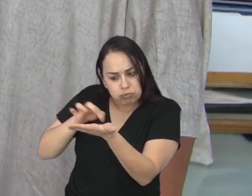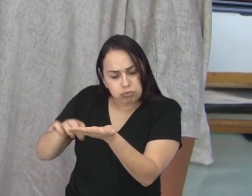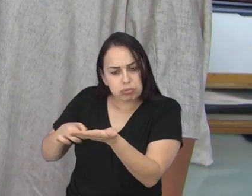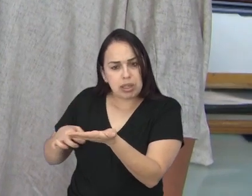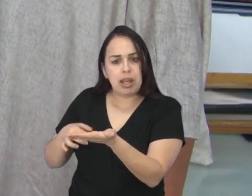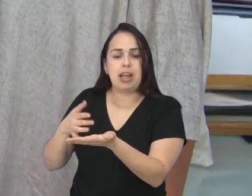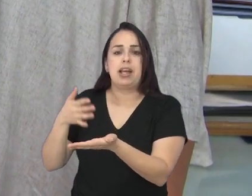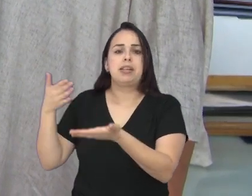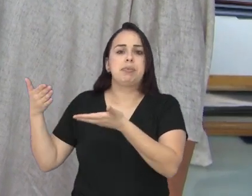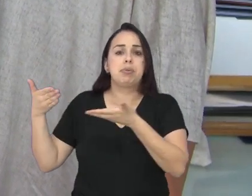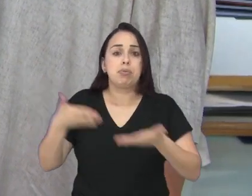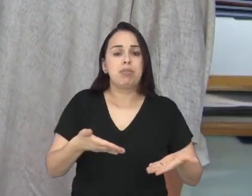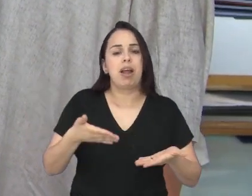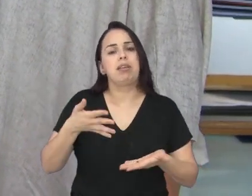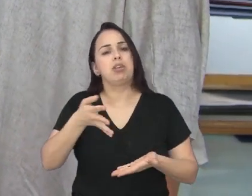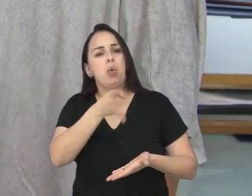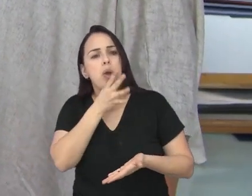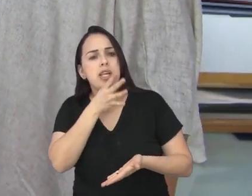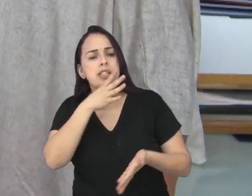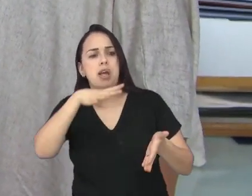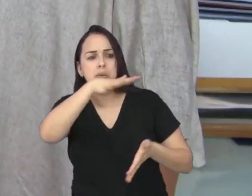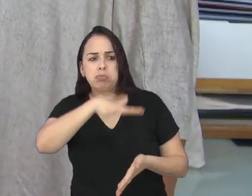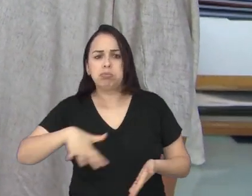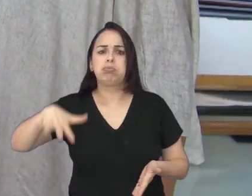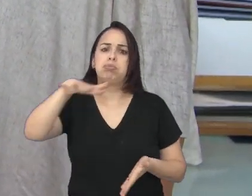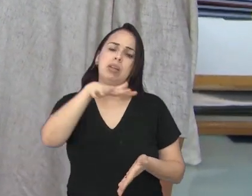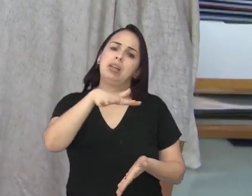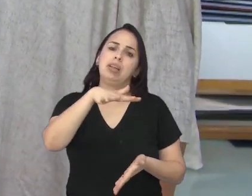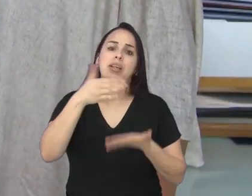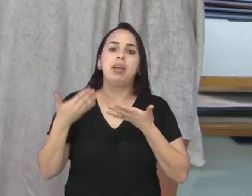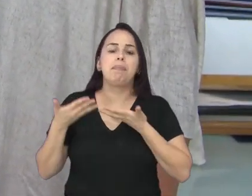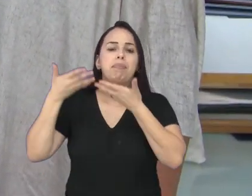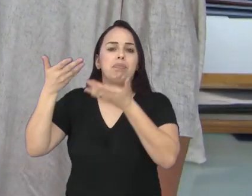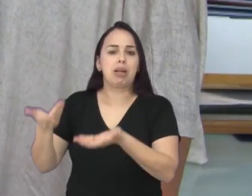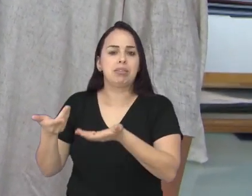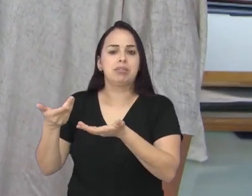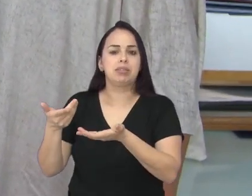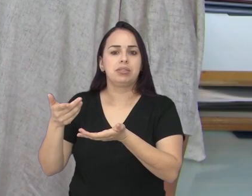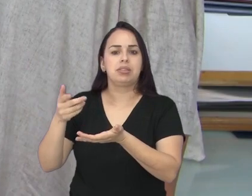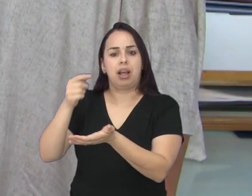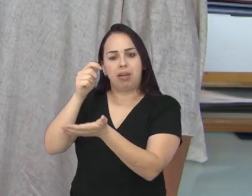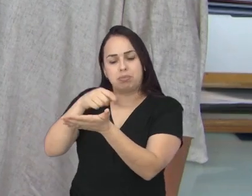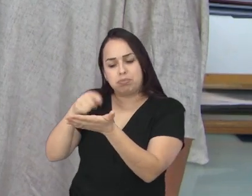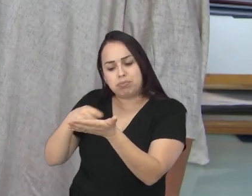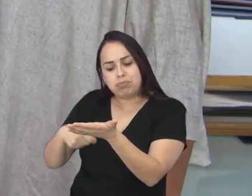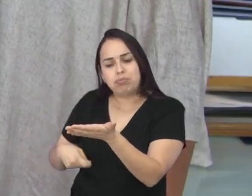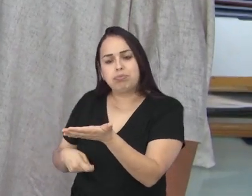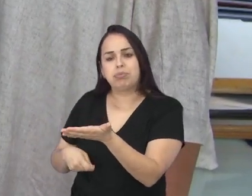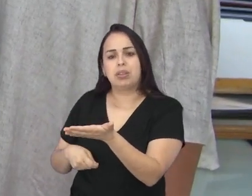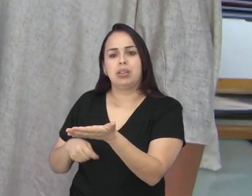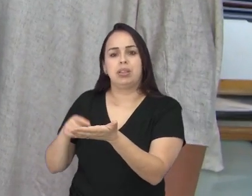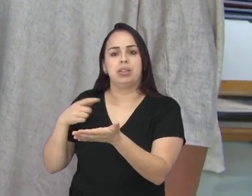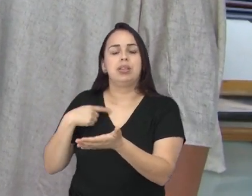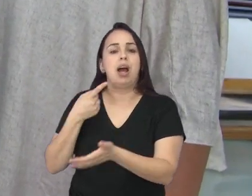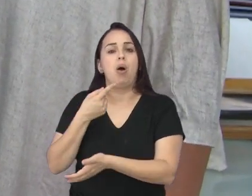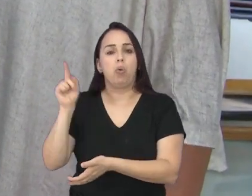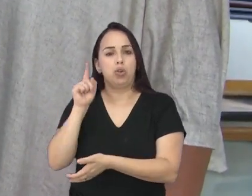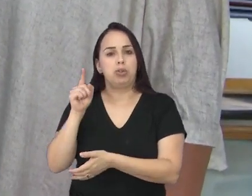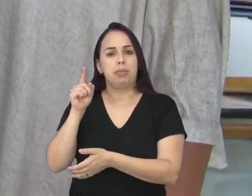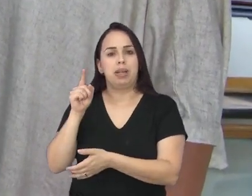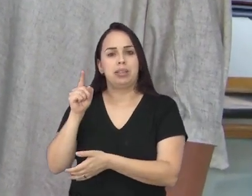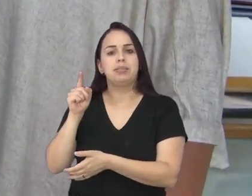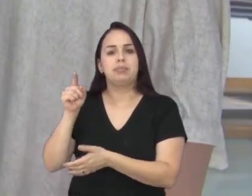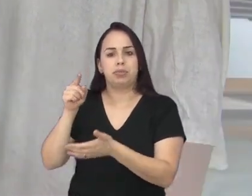vieram aqui conhecer o conceito do lugar e o Conspiratio é uma coisa que fala sobre isso. Inclusive na última edição a gente